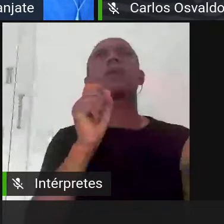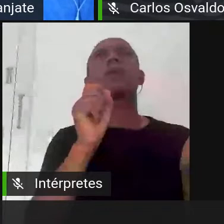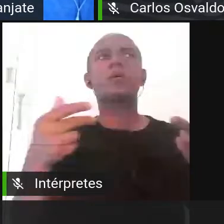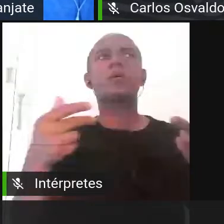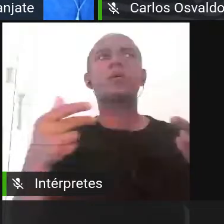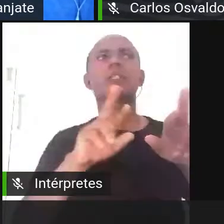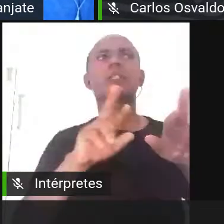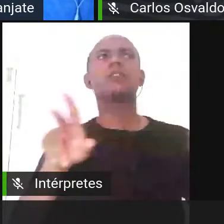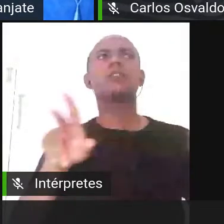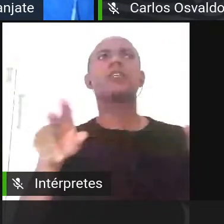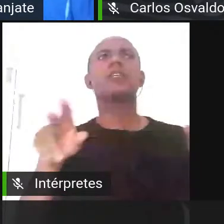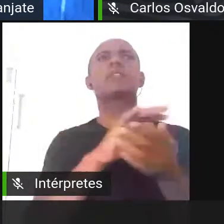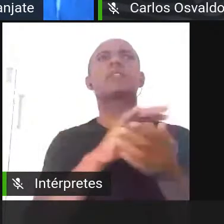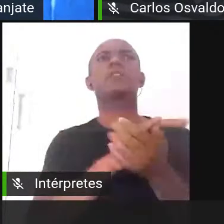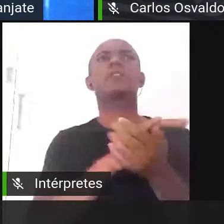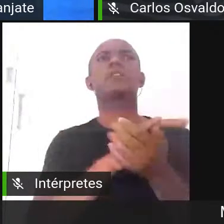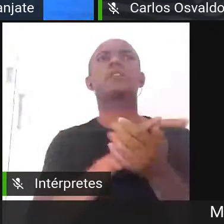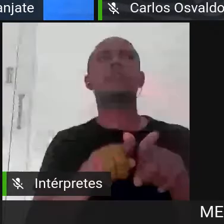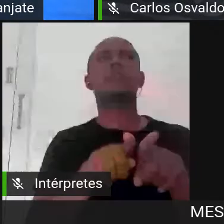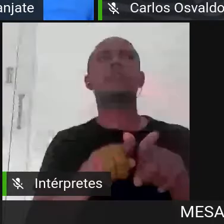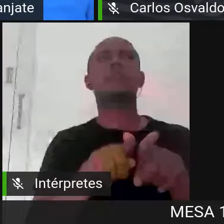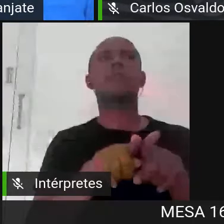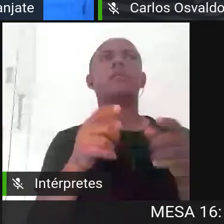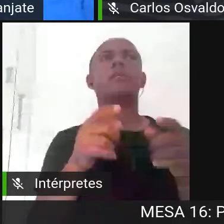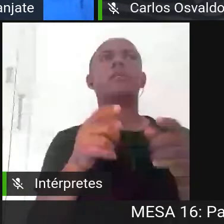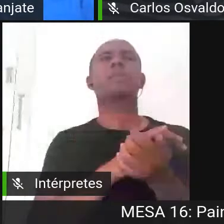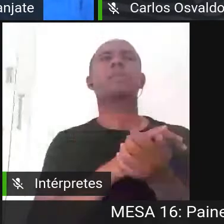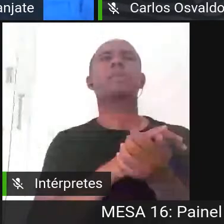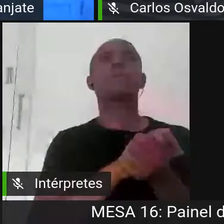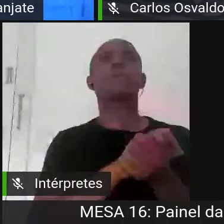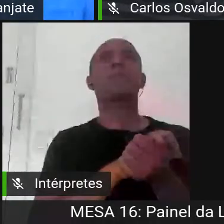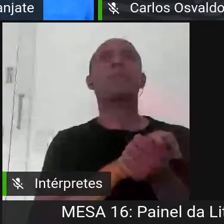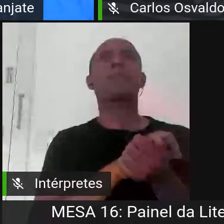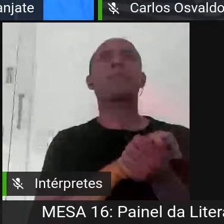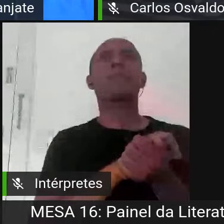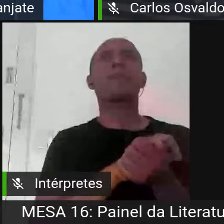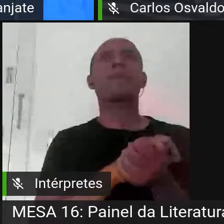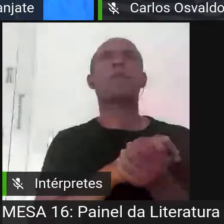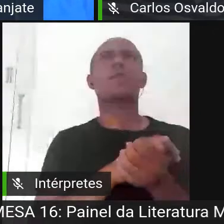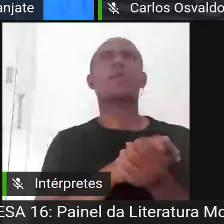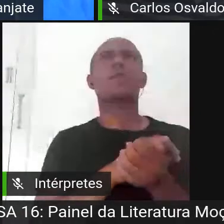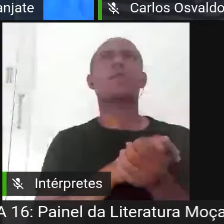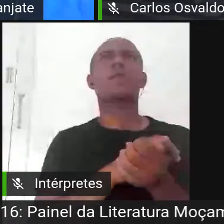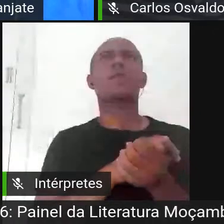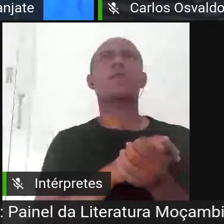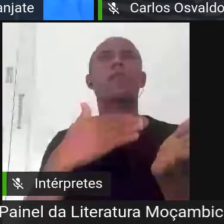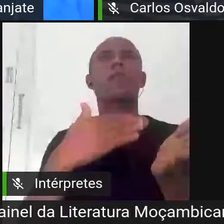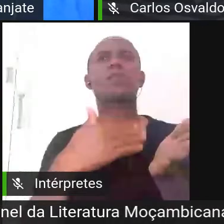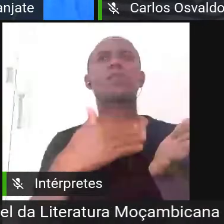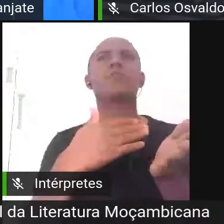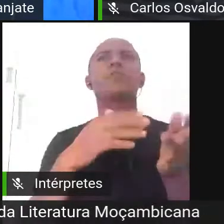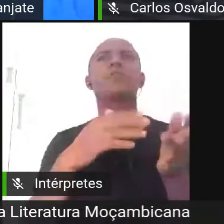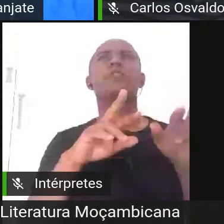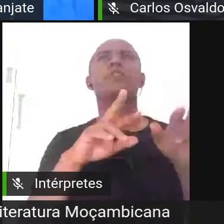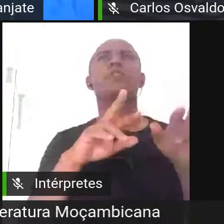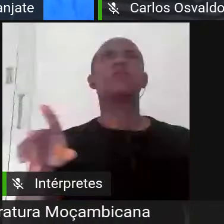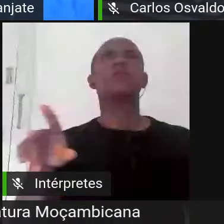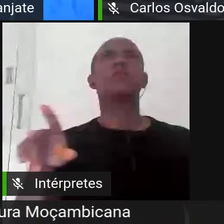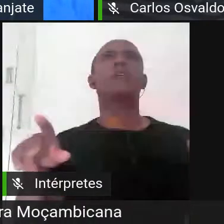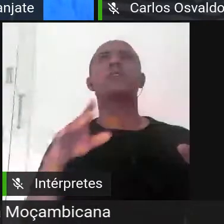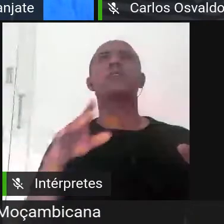estão plasmados nos livros de vários autores. Fala-se, por exemplo, das micaias,